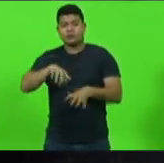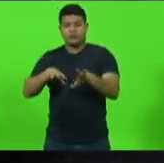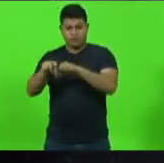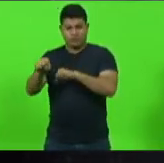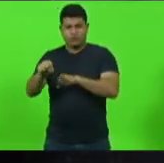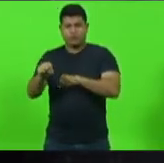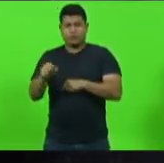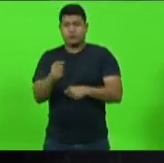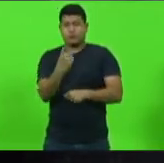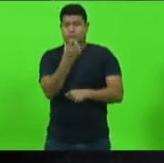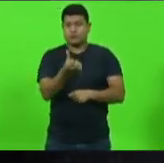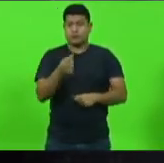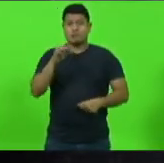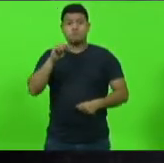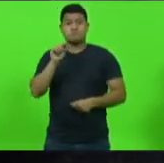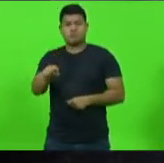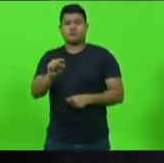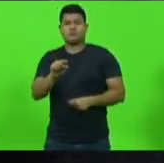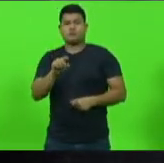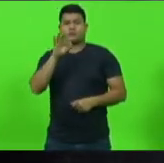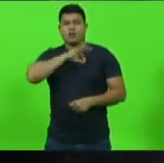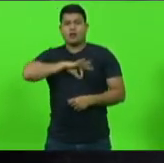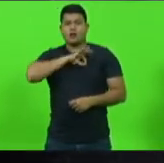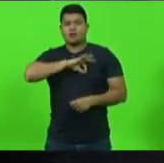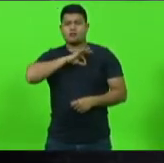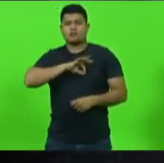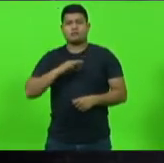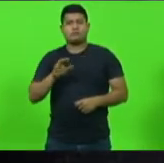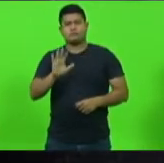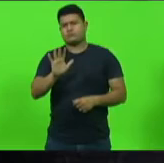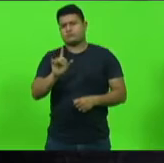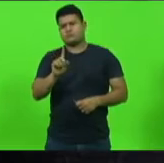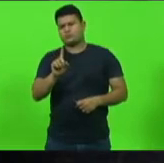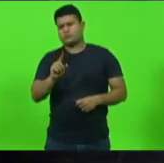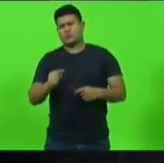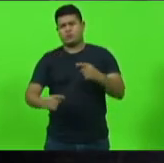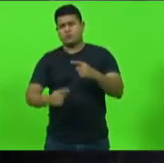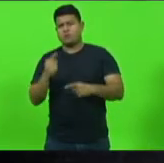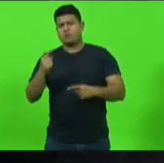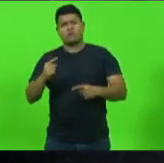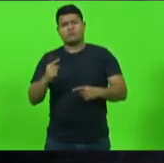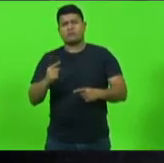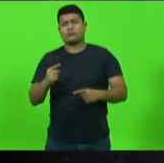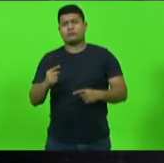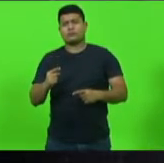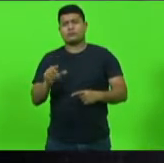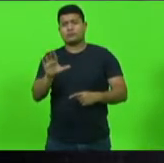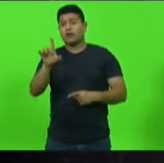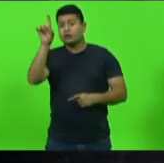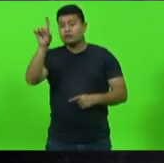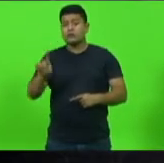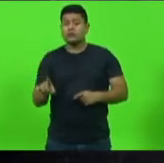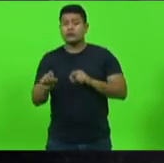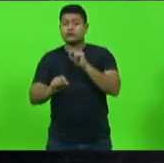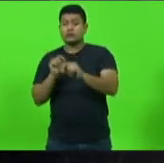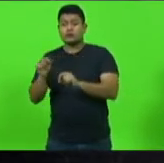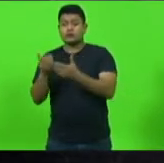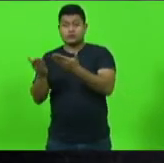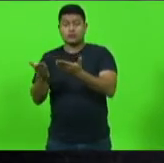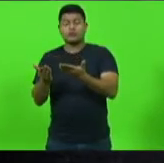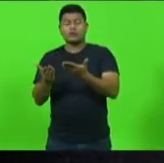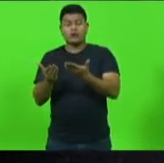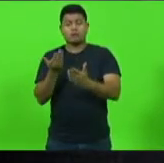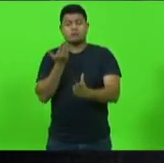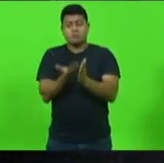sim, nos comprometer com um reajuste digno, linear, que é um direito da perda